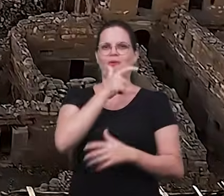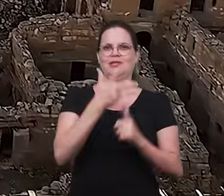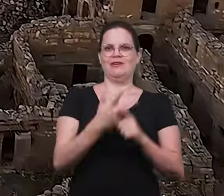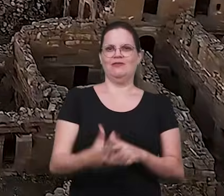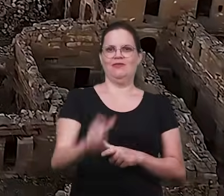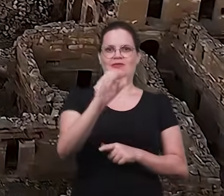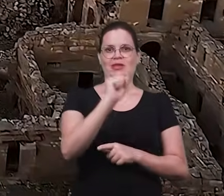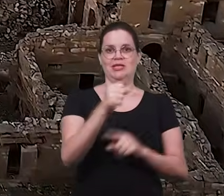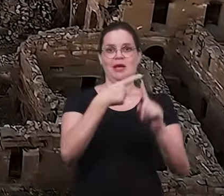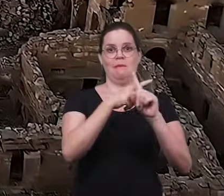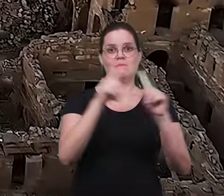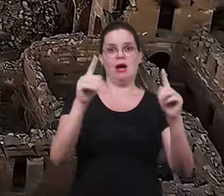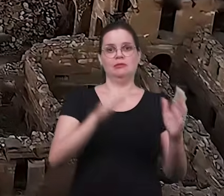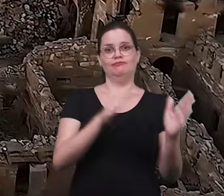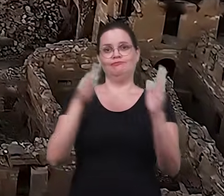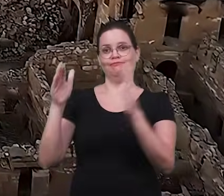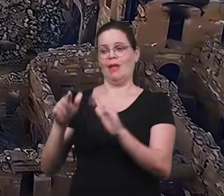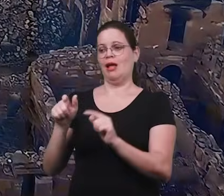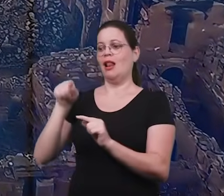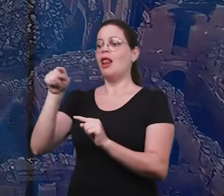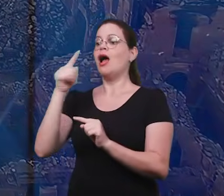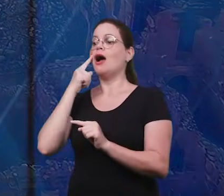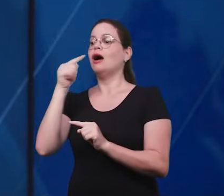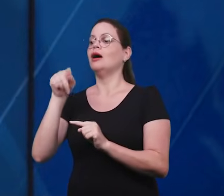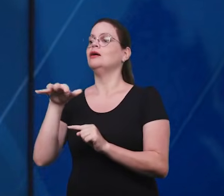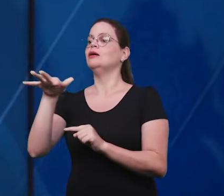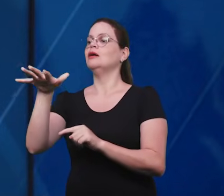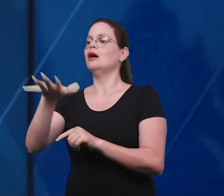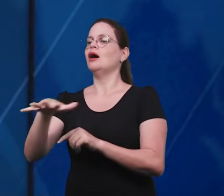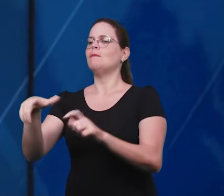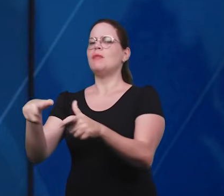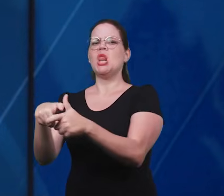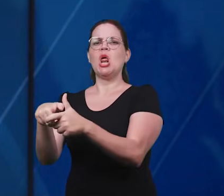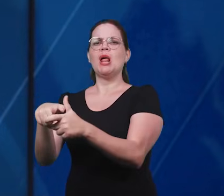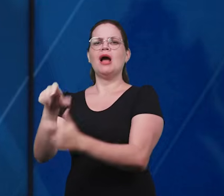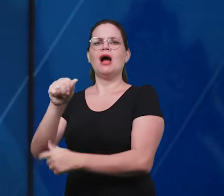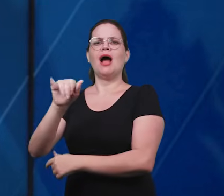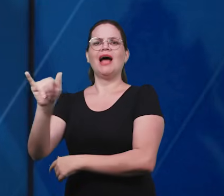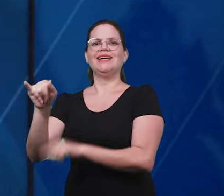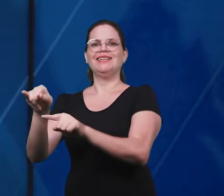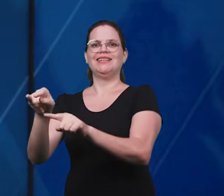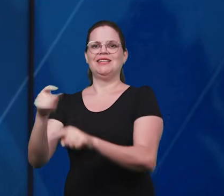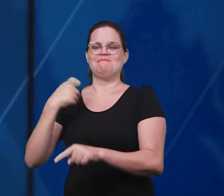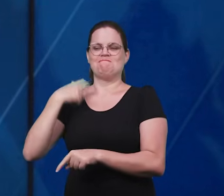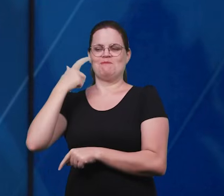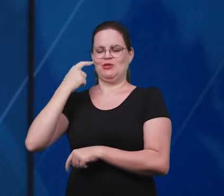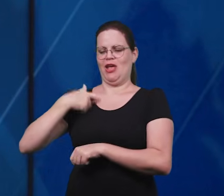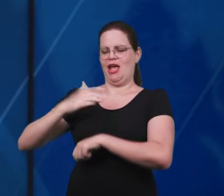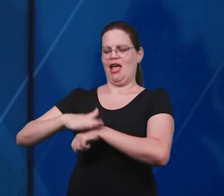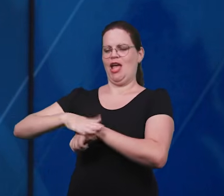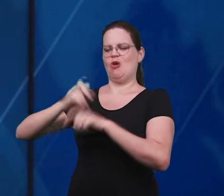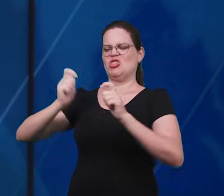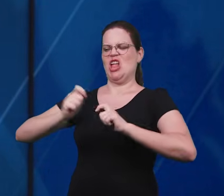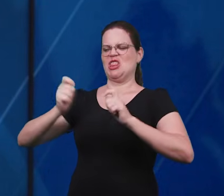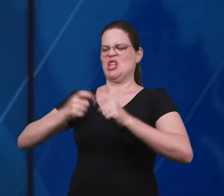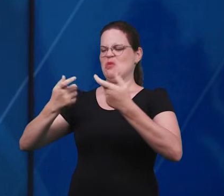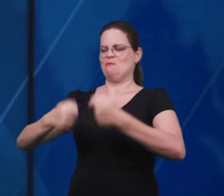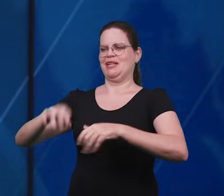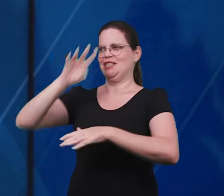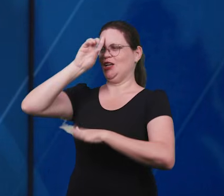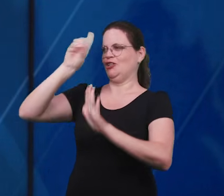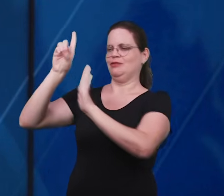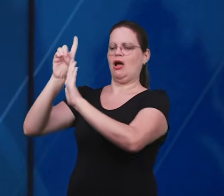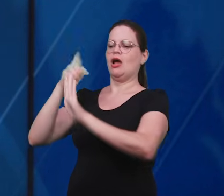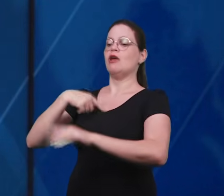de Ai foi determinada pela autossuficiência dos israelitas. Isto se somou